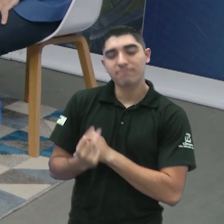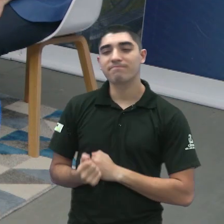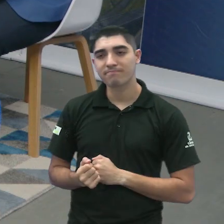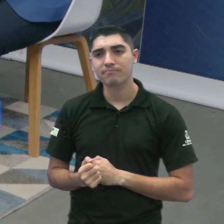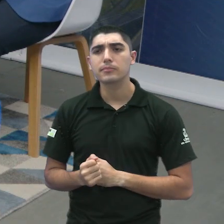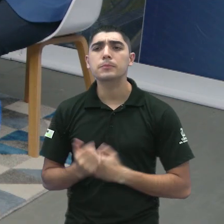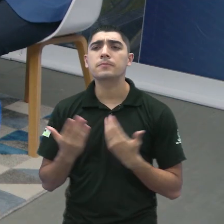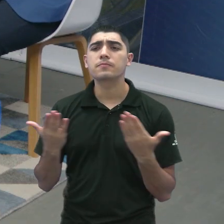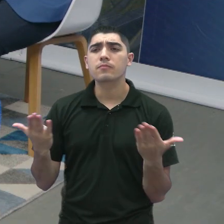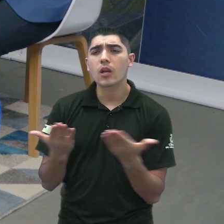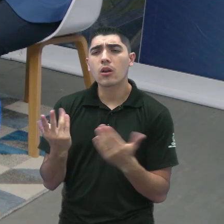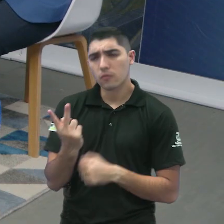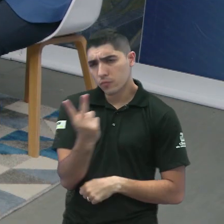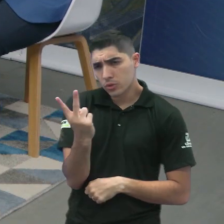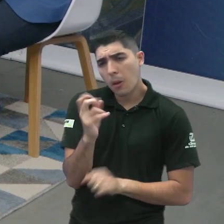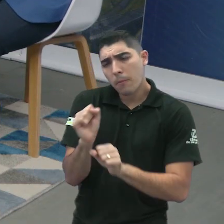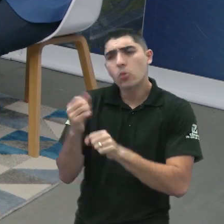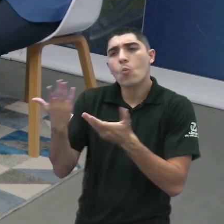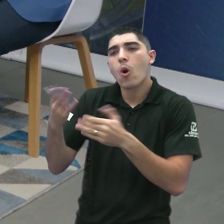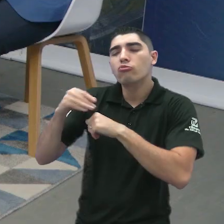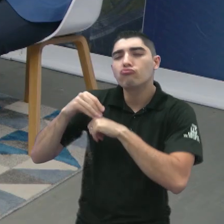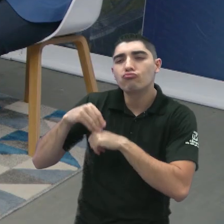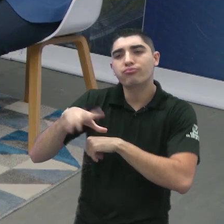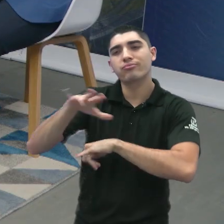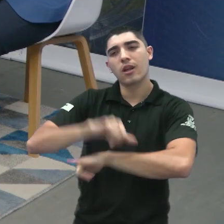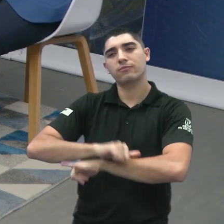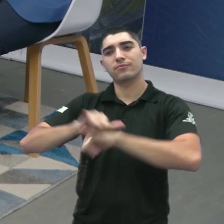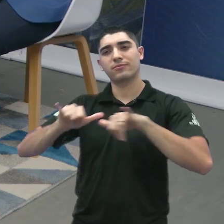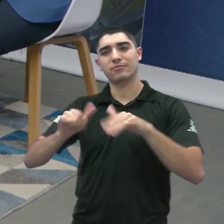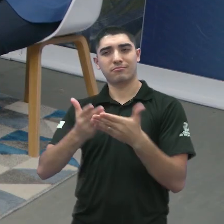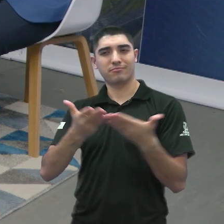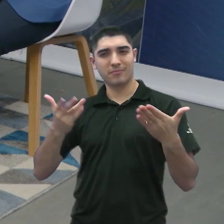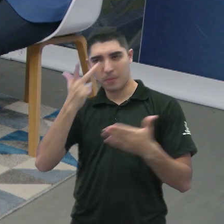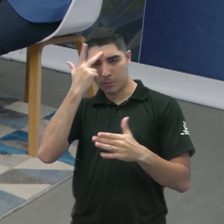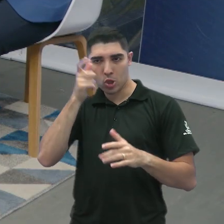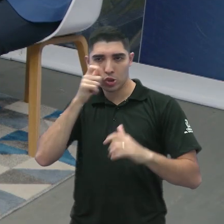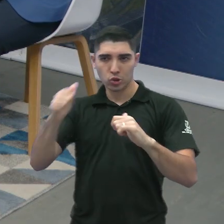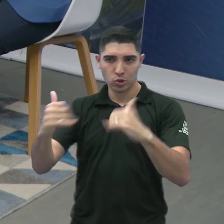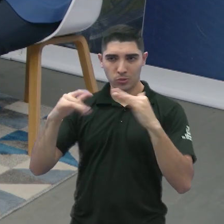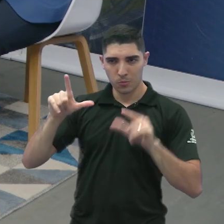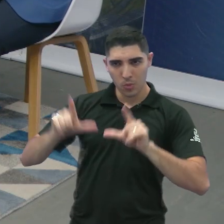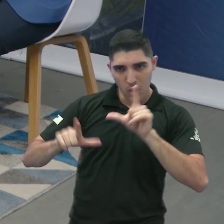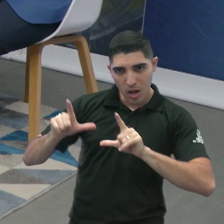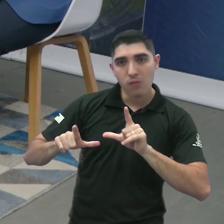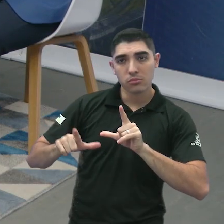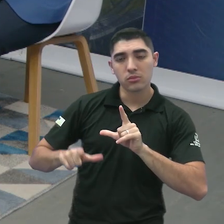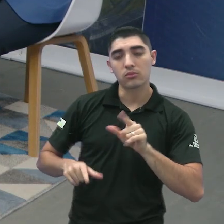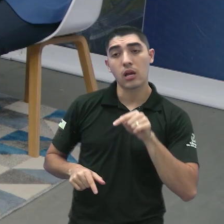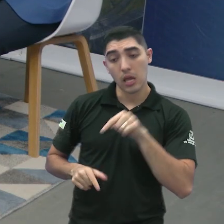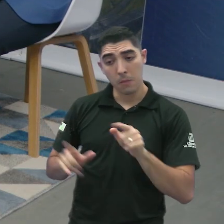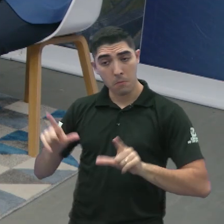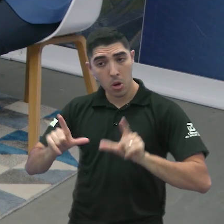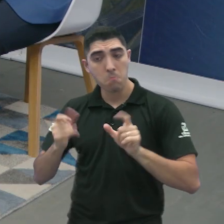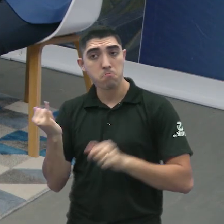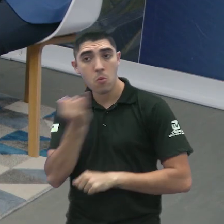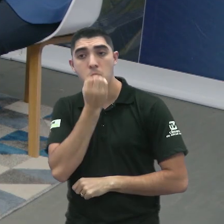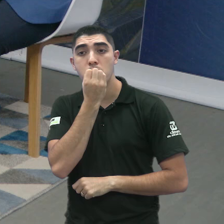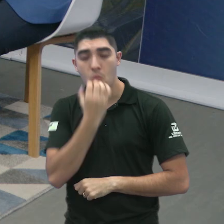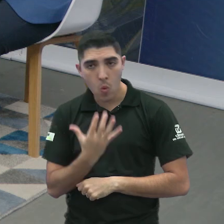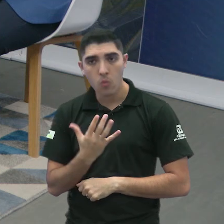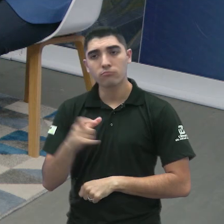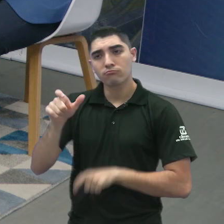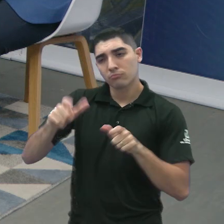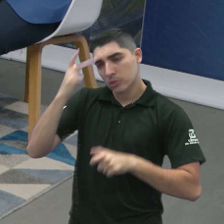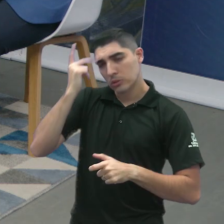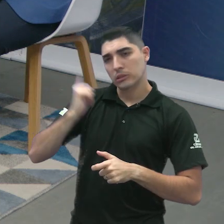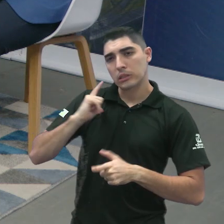Eu queria que vocês deixassem um recado agora para quem está nos assistindo aqui no Diálogos da Cidade, nesse programa produtivo e rico, né, alguém que está